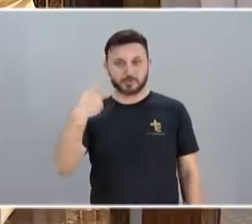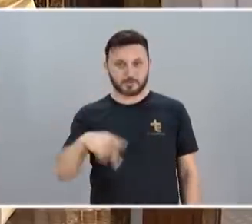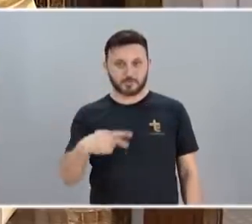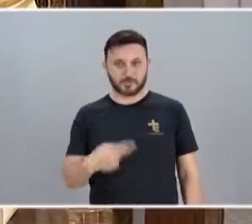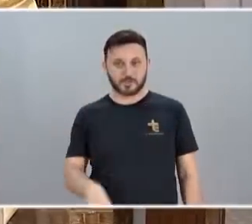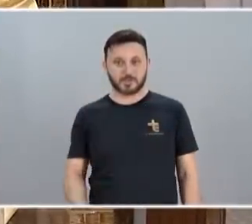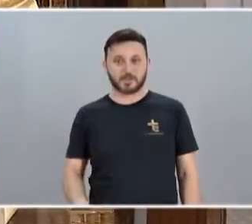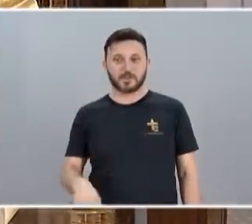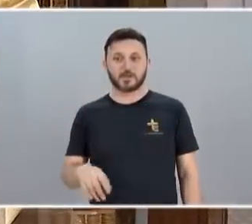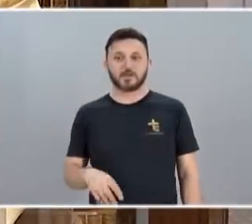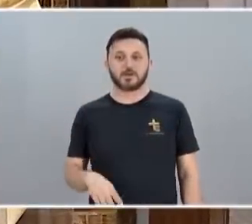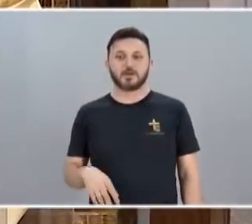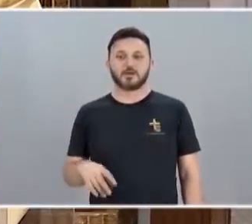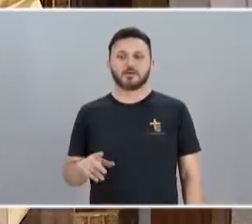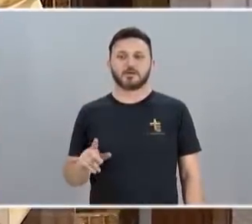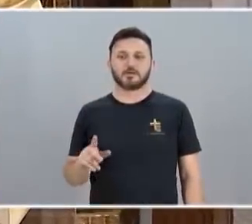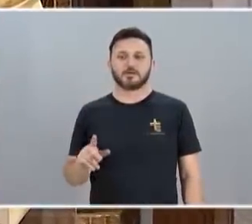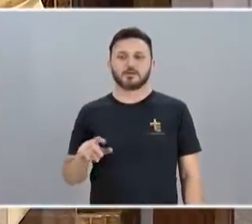é Genisna